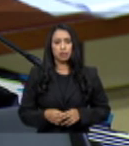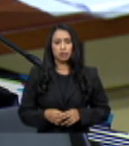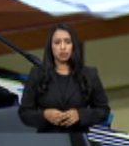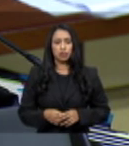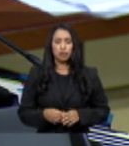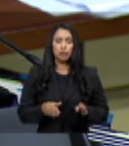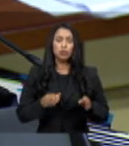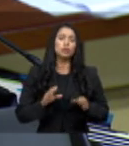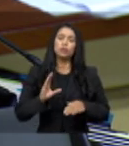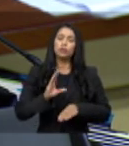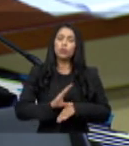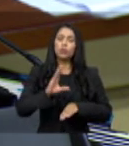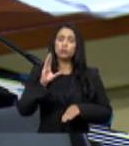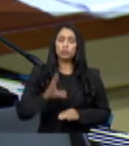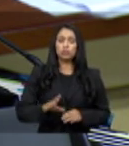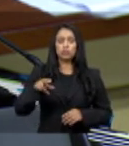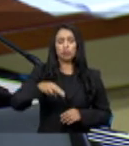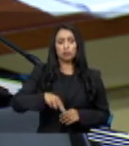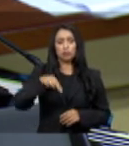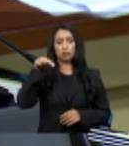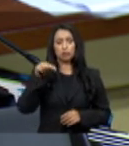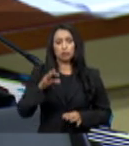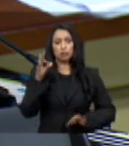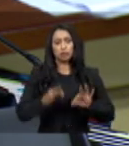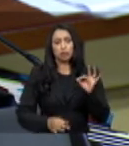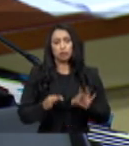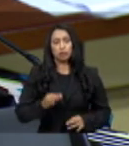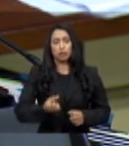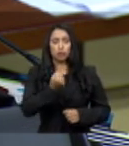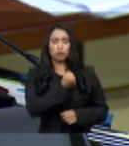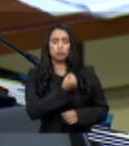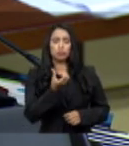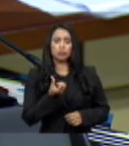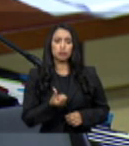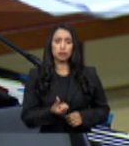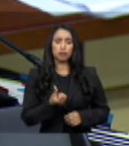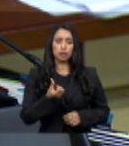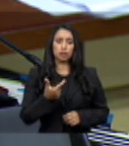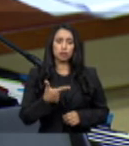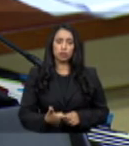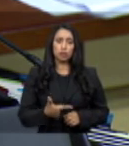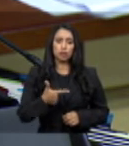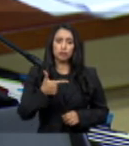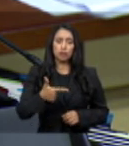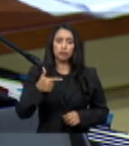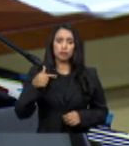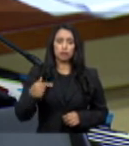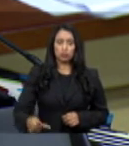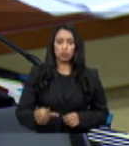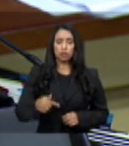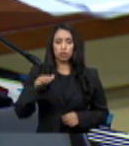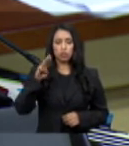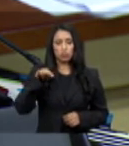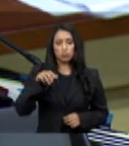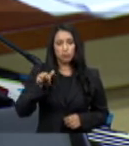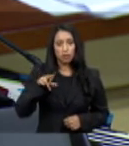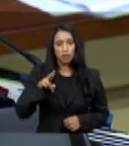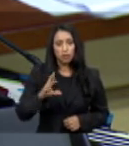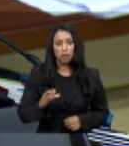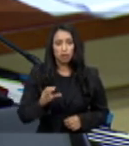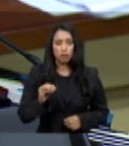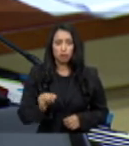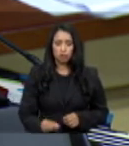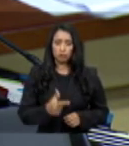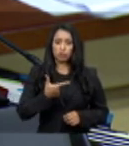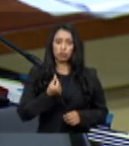nacional de justiça recomendação nº 62 de 17 de março de 2020 o